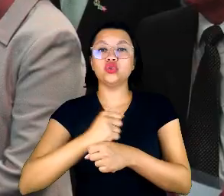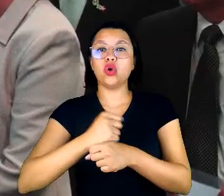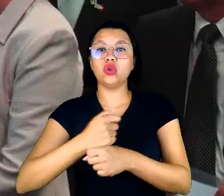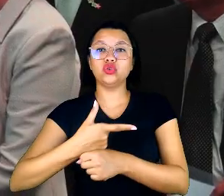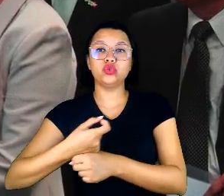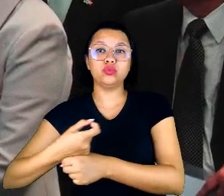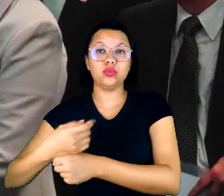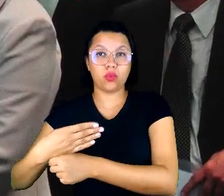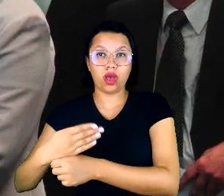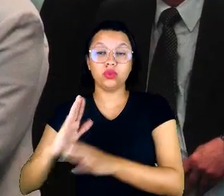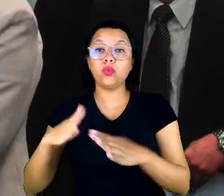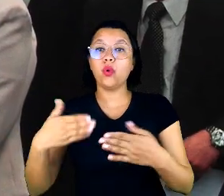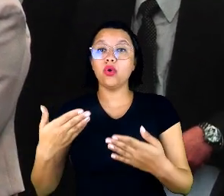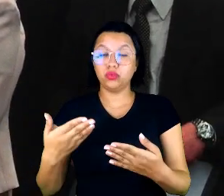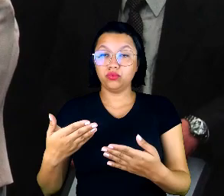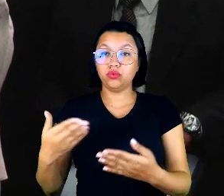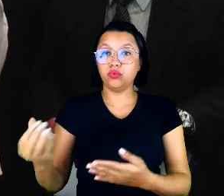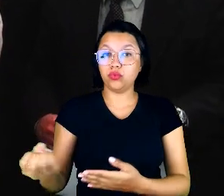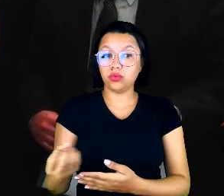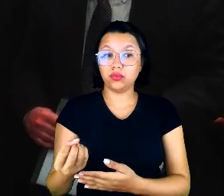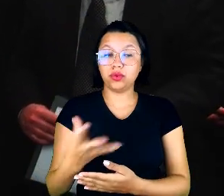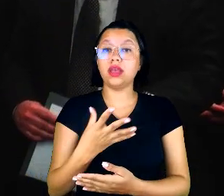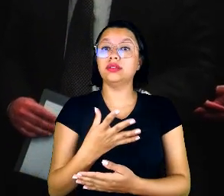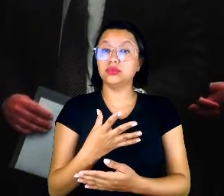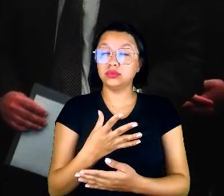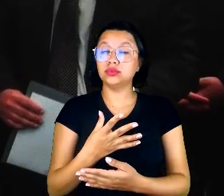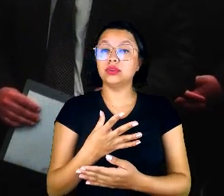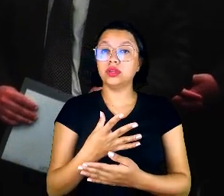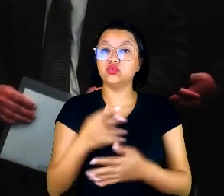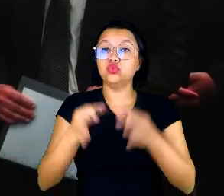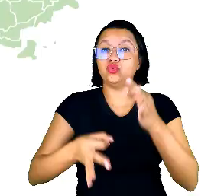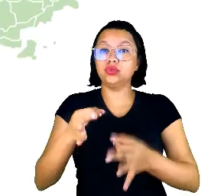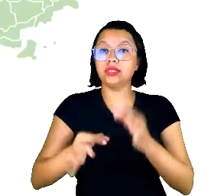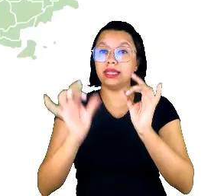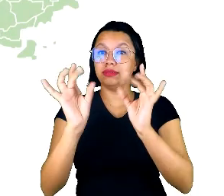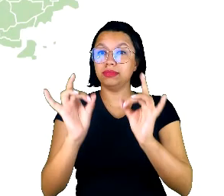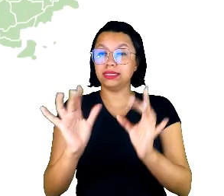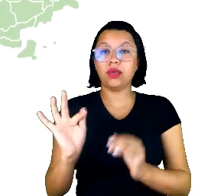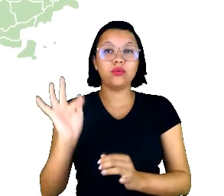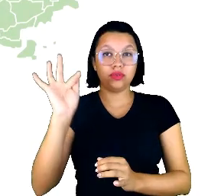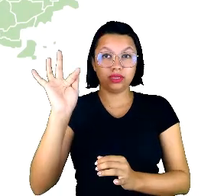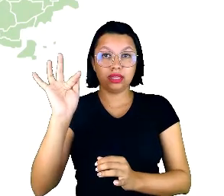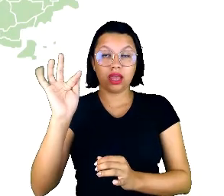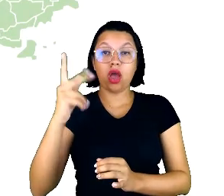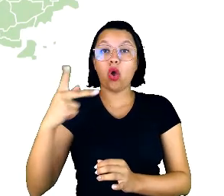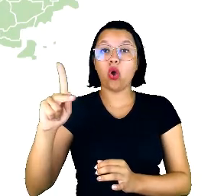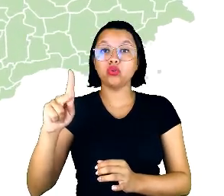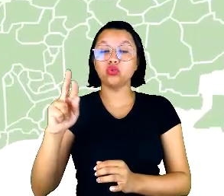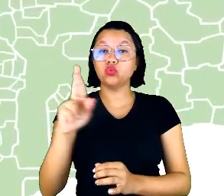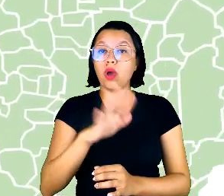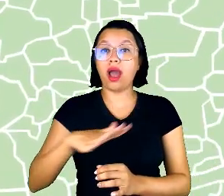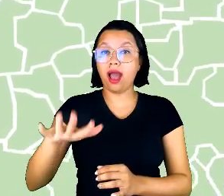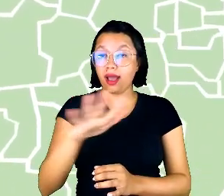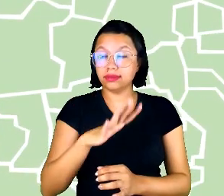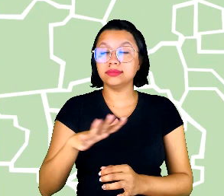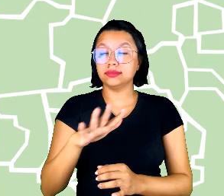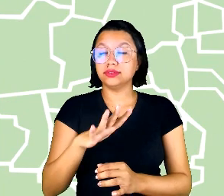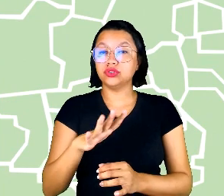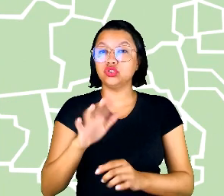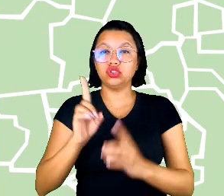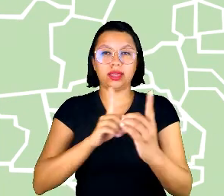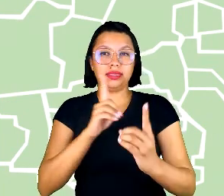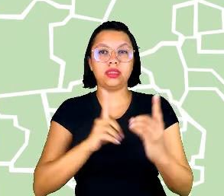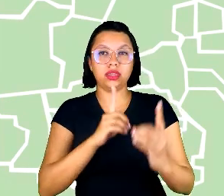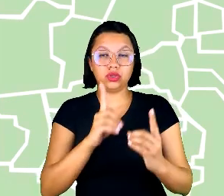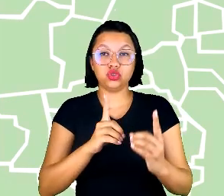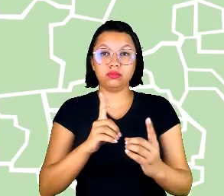2004, quando foi instalado o Juizado Especial Federal. Sua jurisdição compreende 11